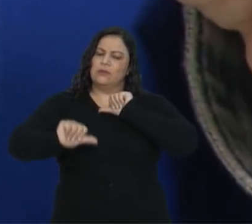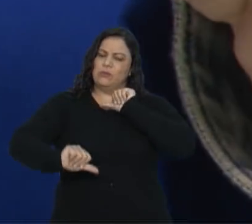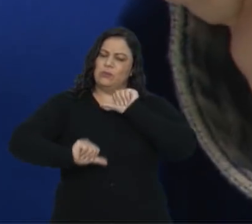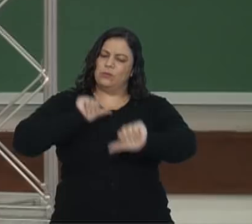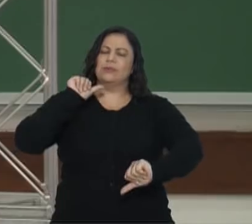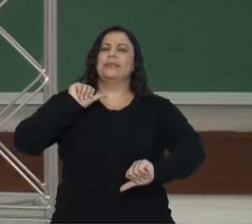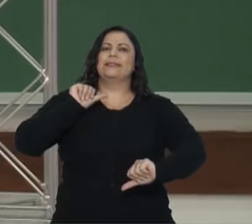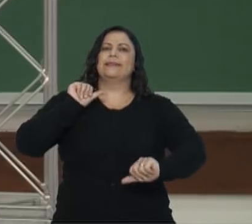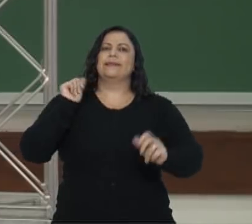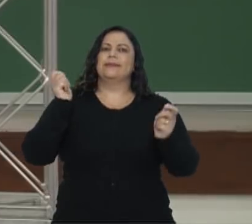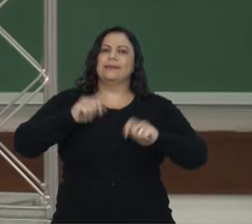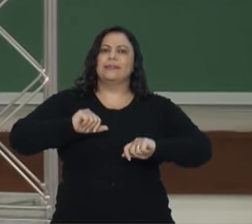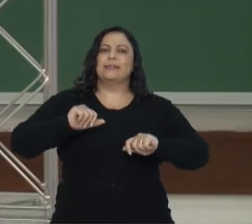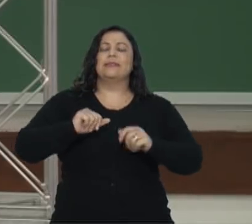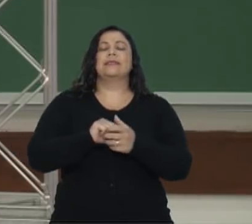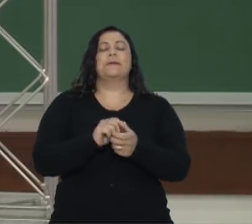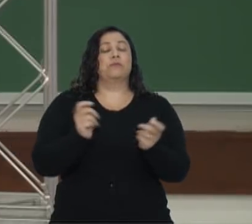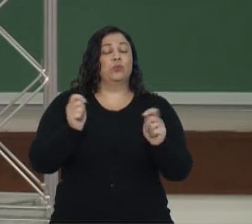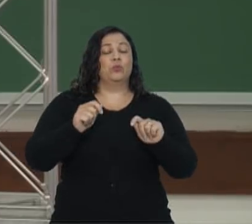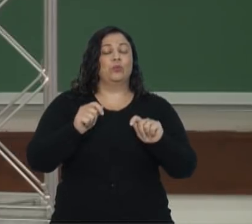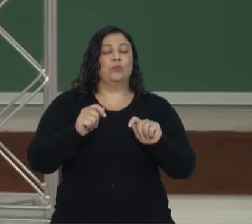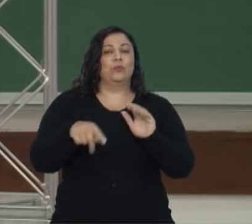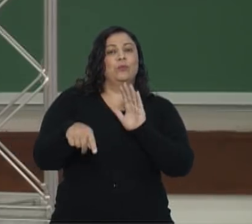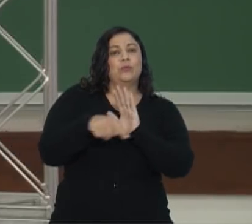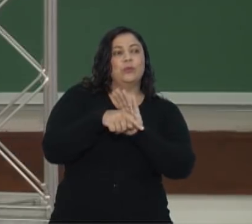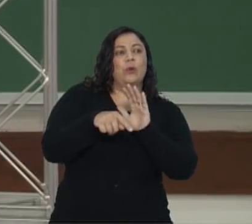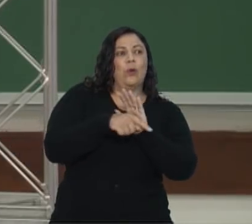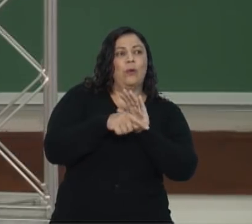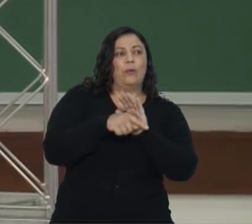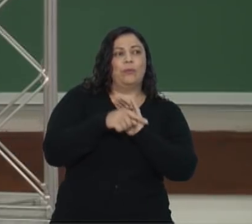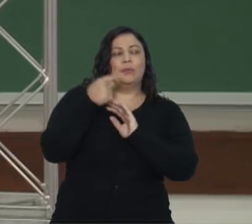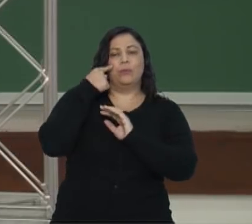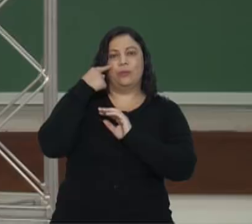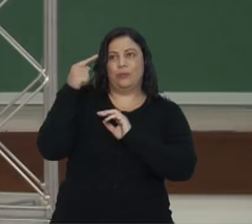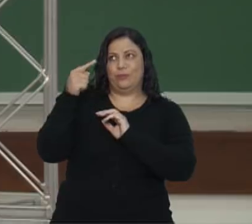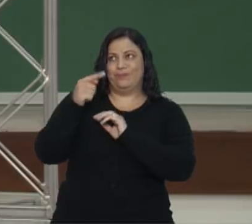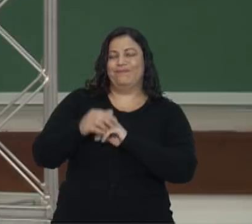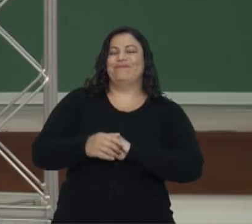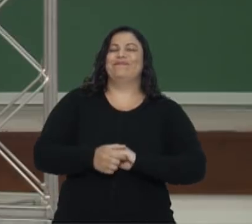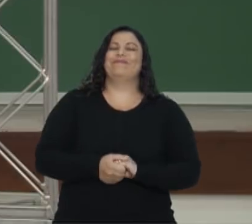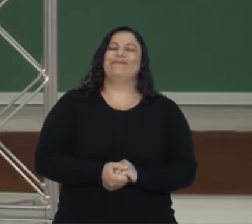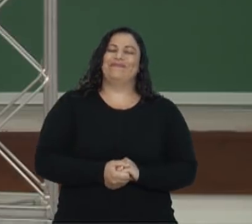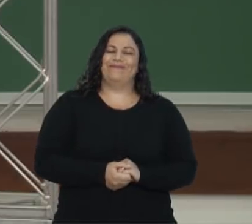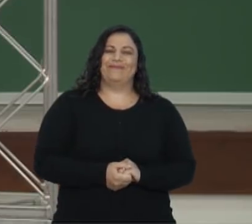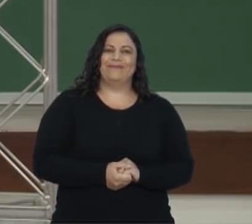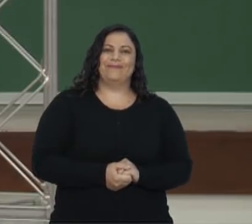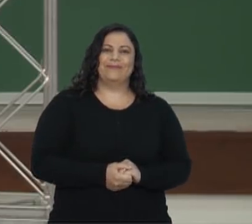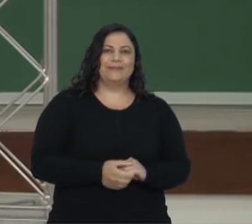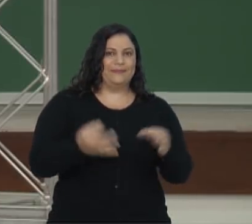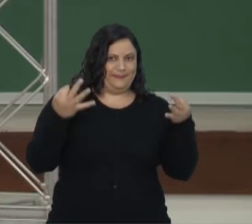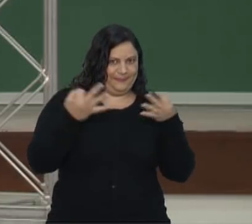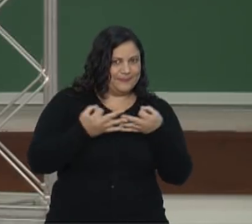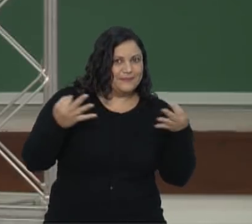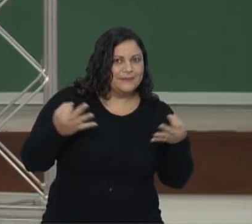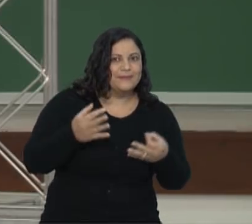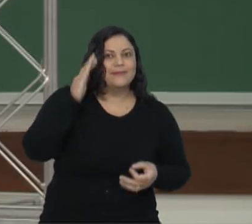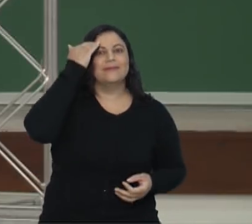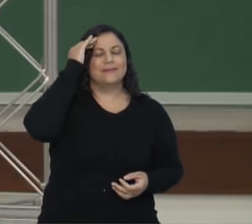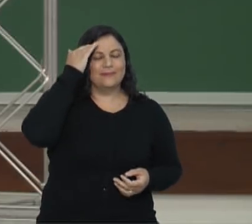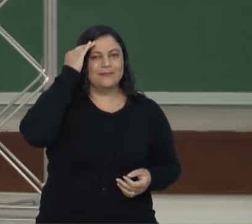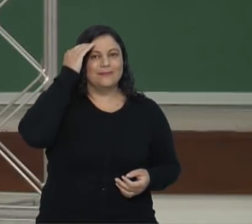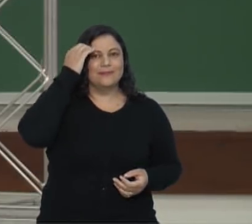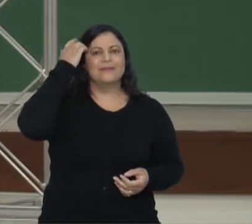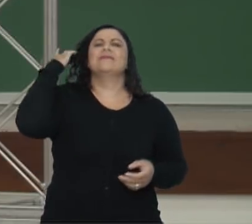química. Modificou a constituição desse nosso fósforo. Perfeito? Entenderam essa situação?